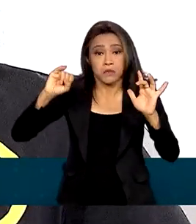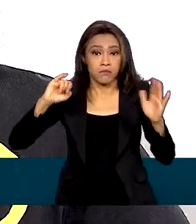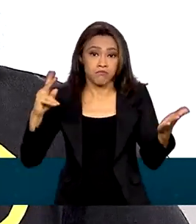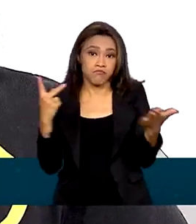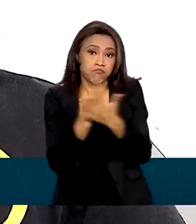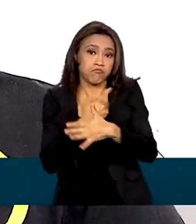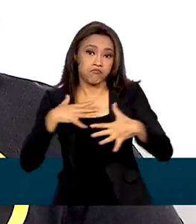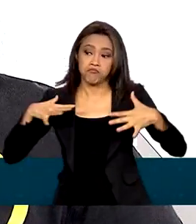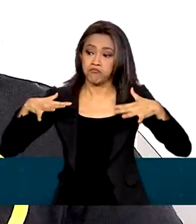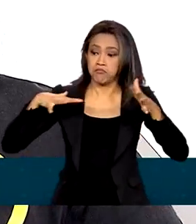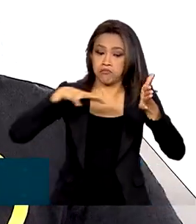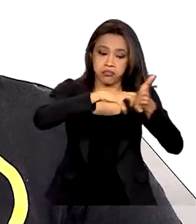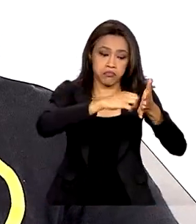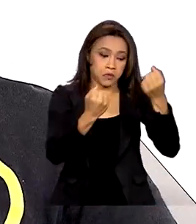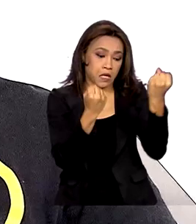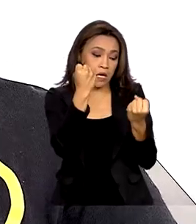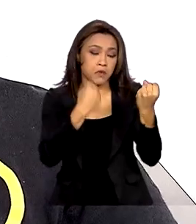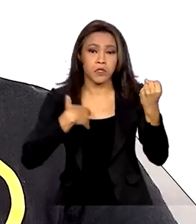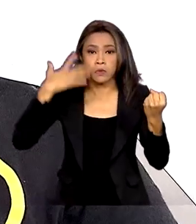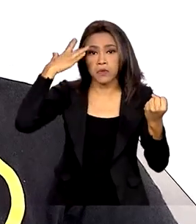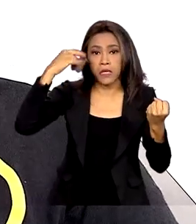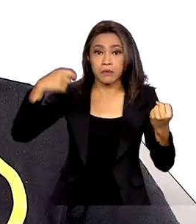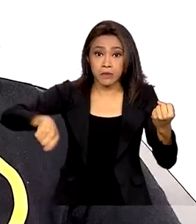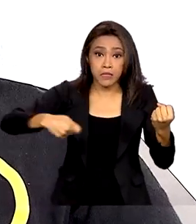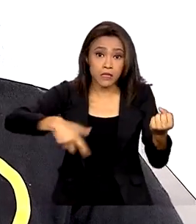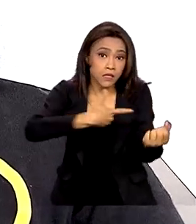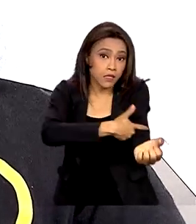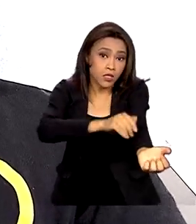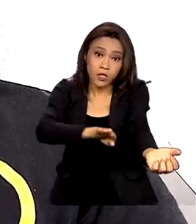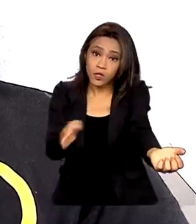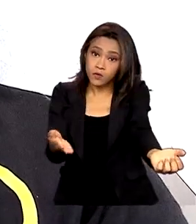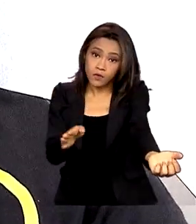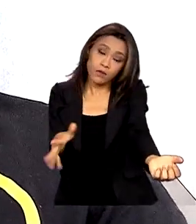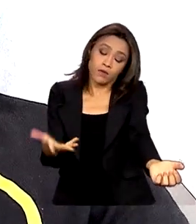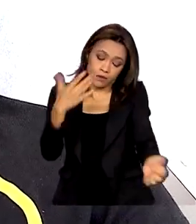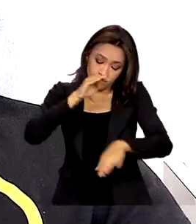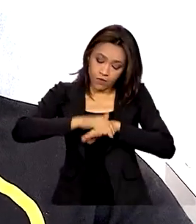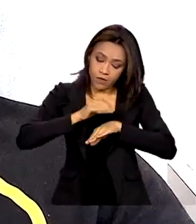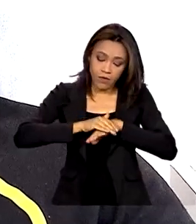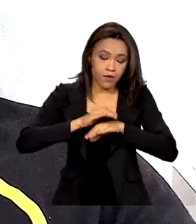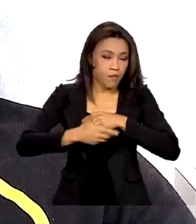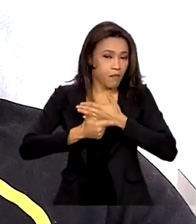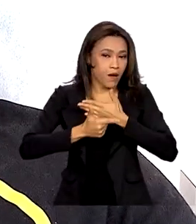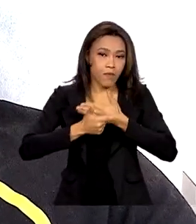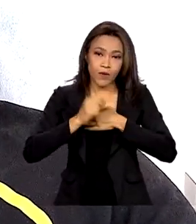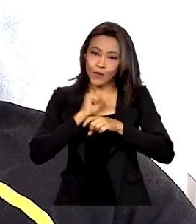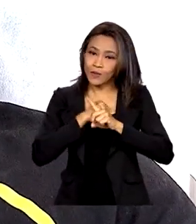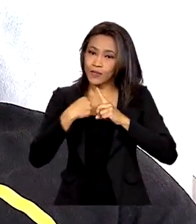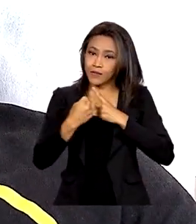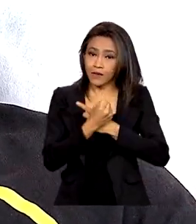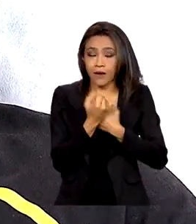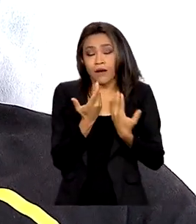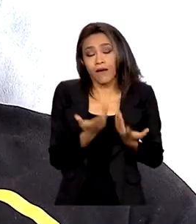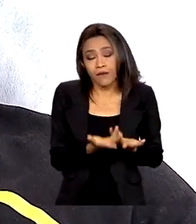acidente um menino que vai precisar de uma transfusão né então a gente tá fazendo nosso papel social pode ser alguém da família algum conhecido